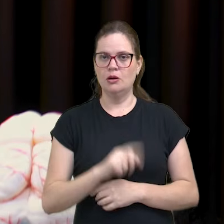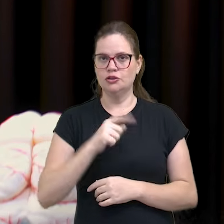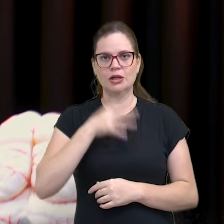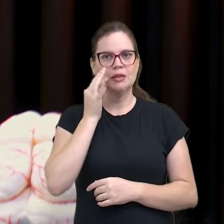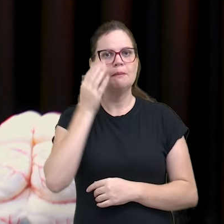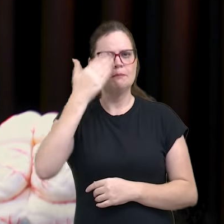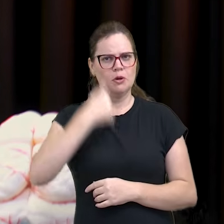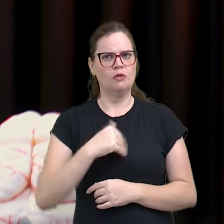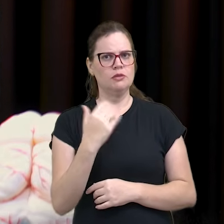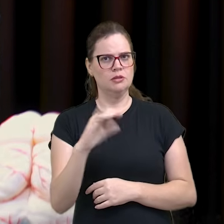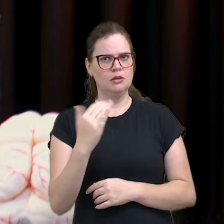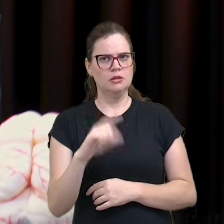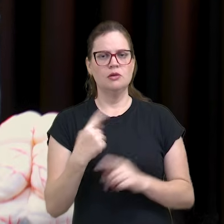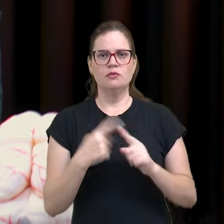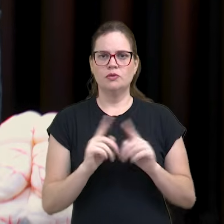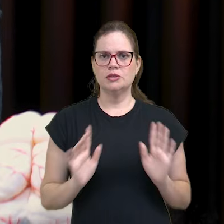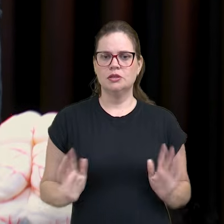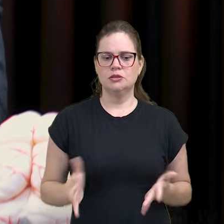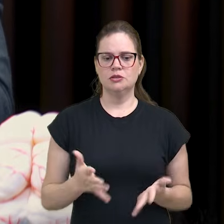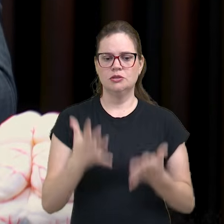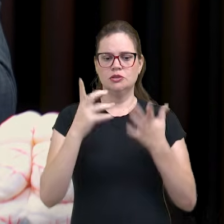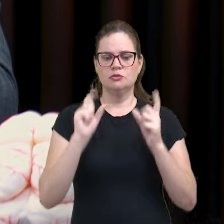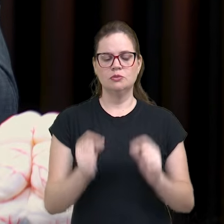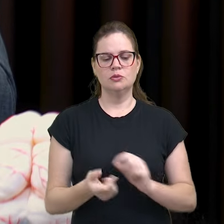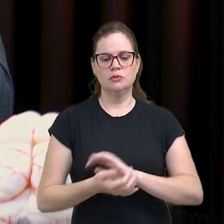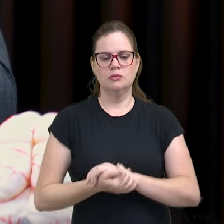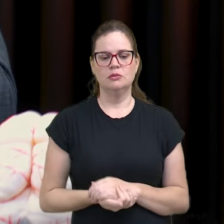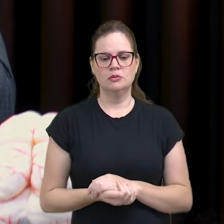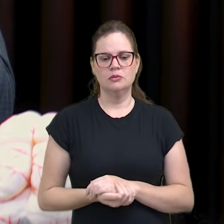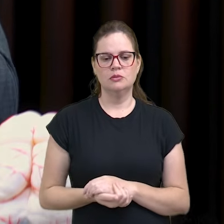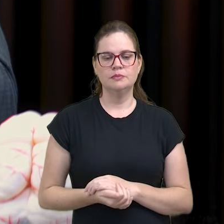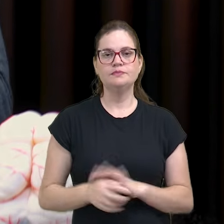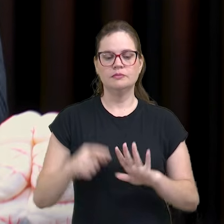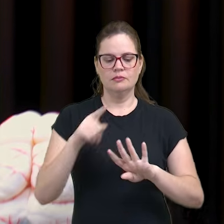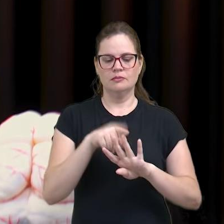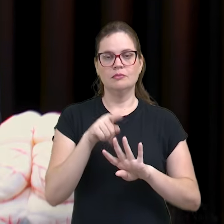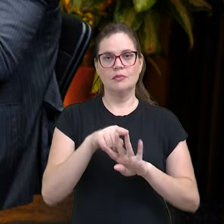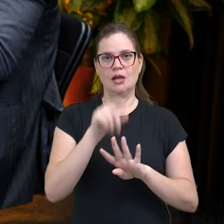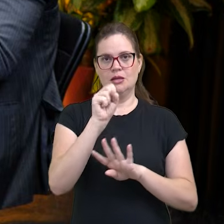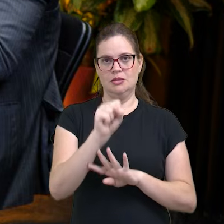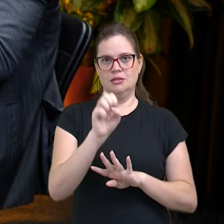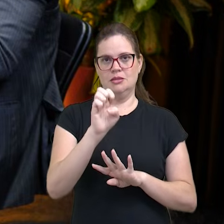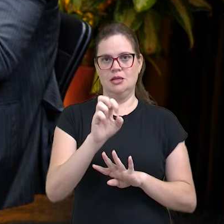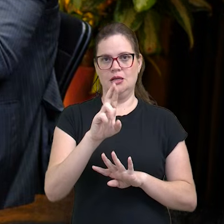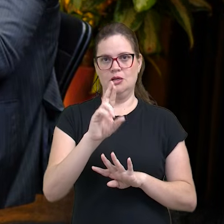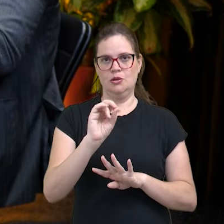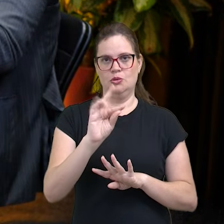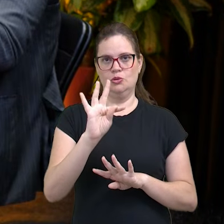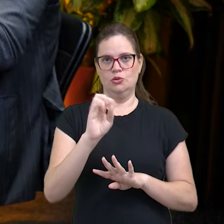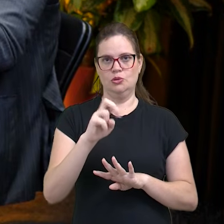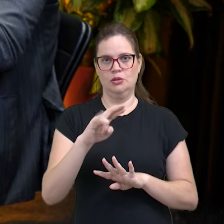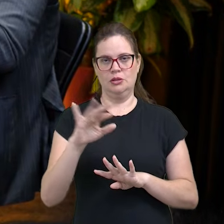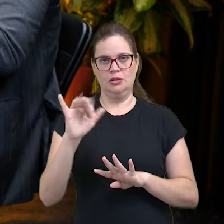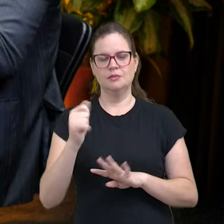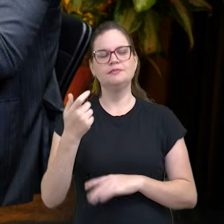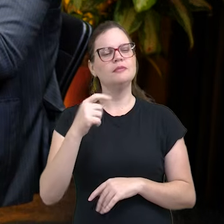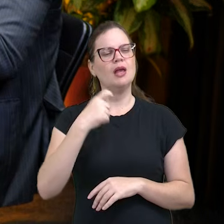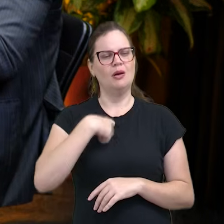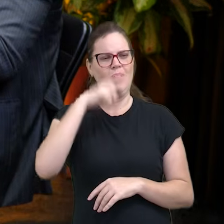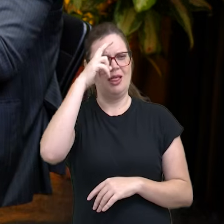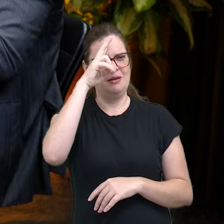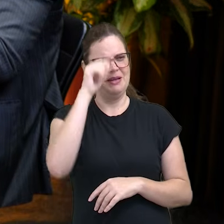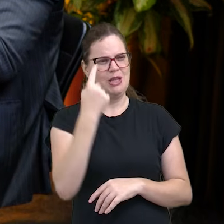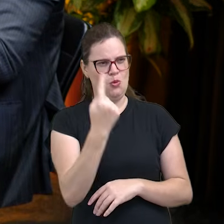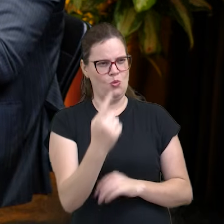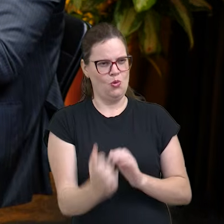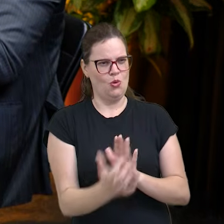é comprovado cientificamente. Então, você estimula a produção de serotonina. Há um louvor,